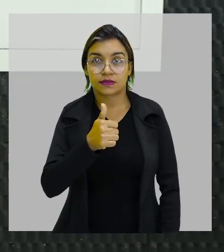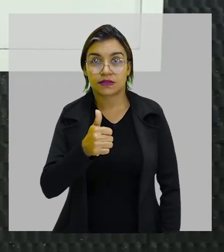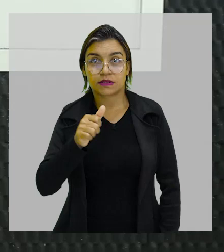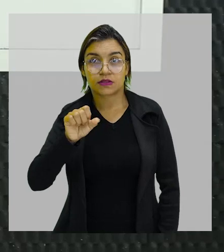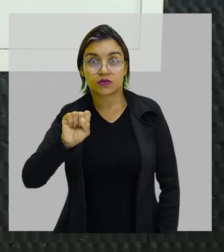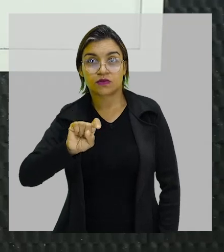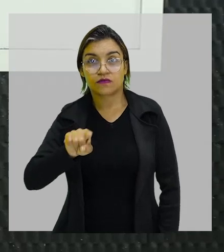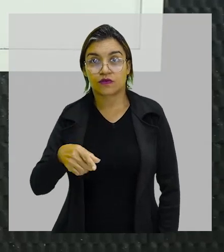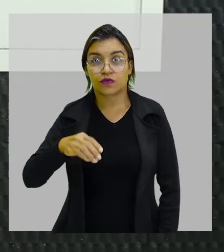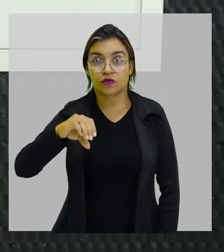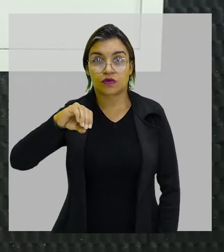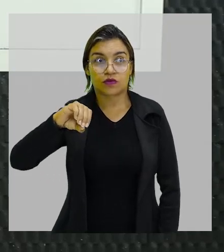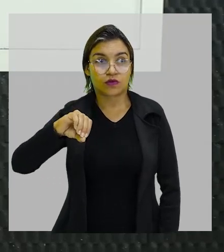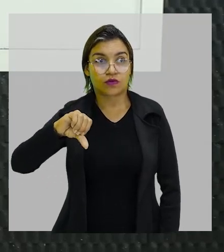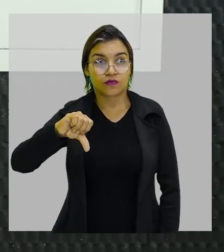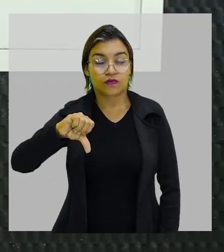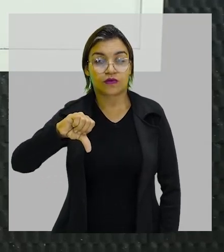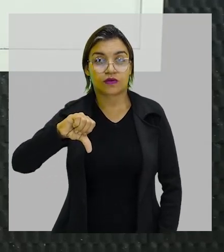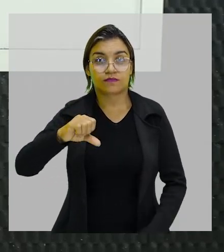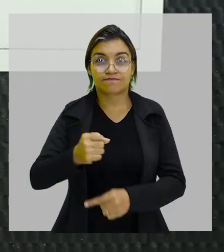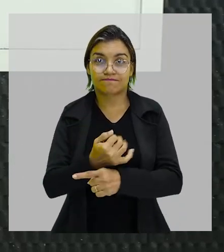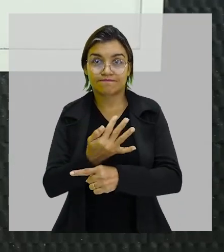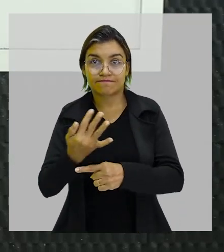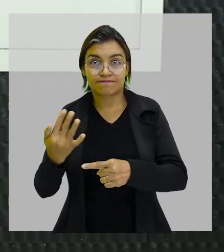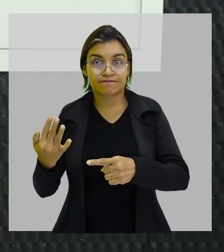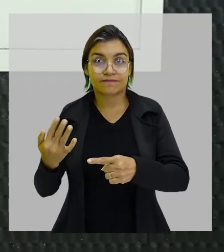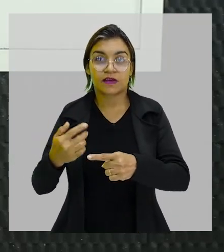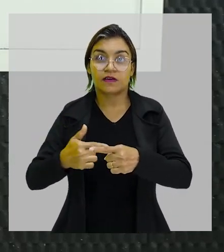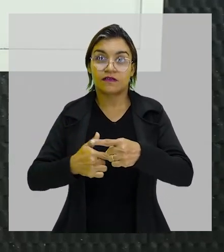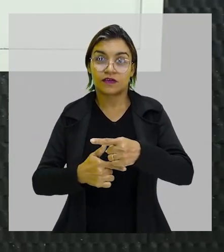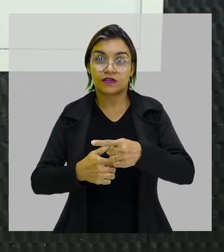118,9 dividido por